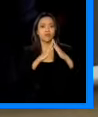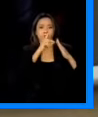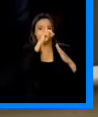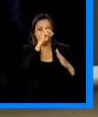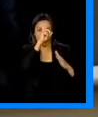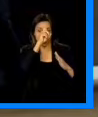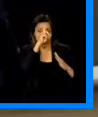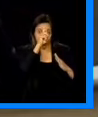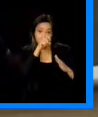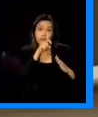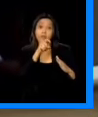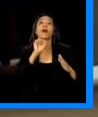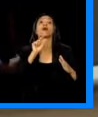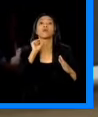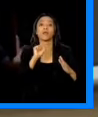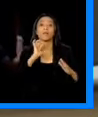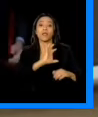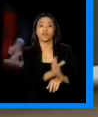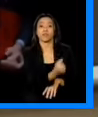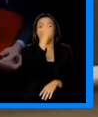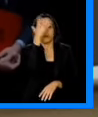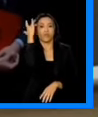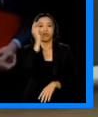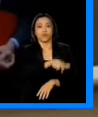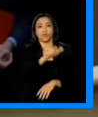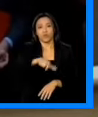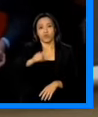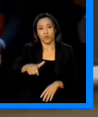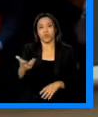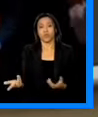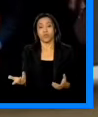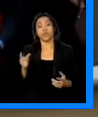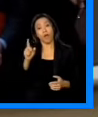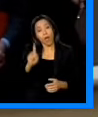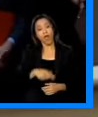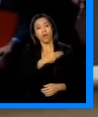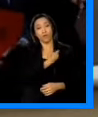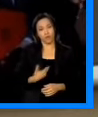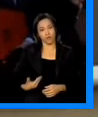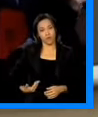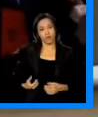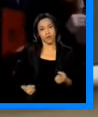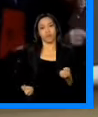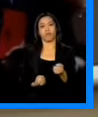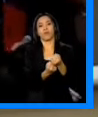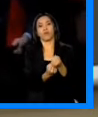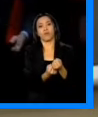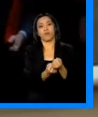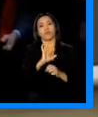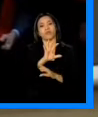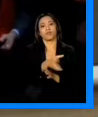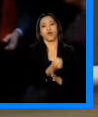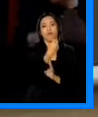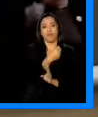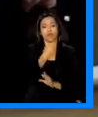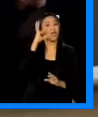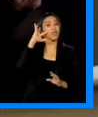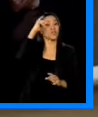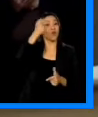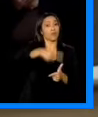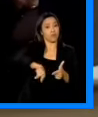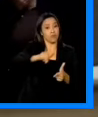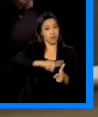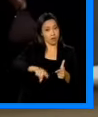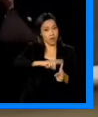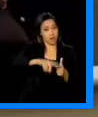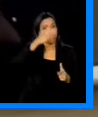pessoas. Quando o calo aperta, é o Estado, de fato, que salva as pessoas e resolve o problema das pessoas.